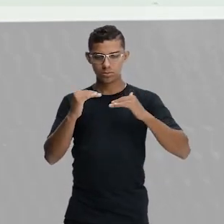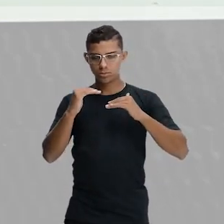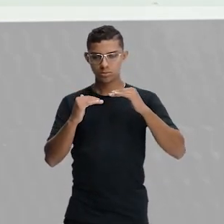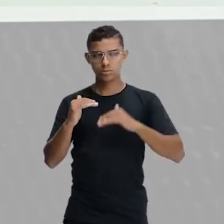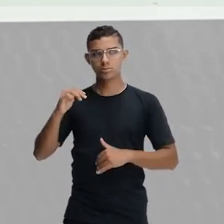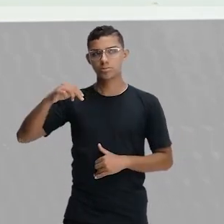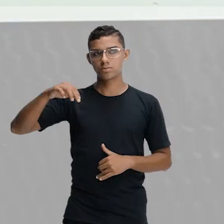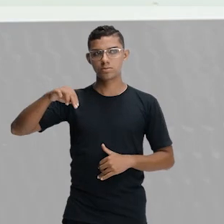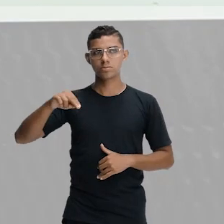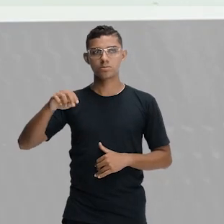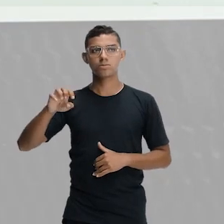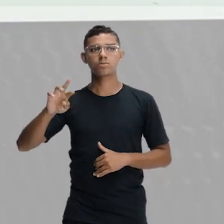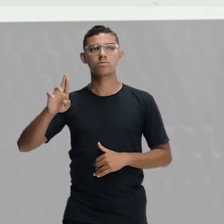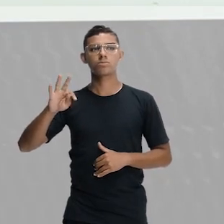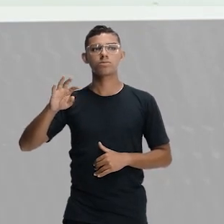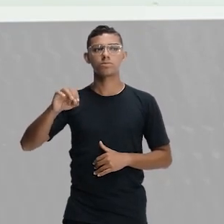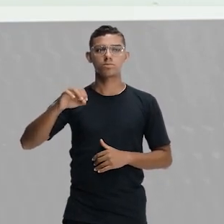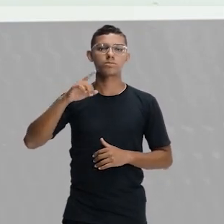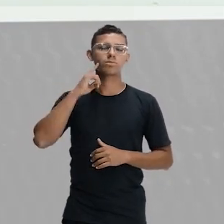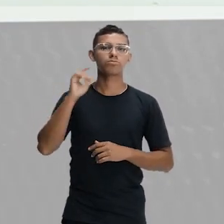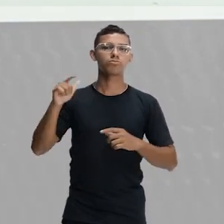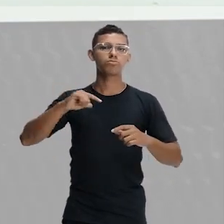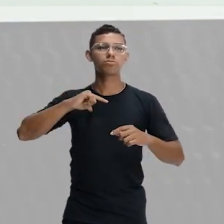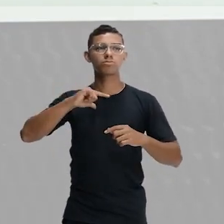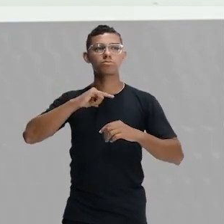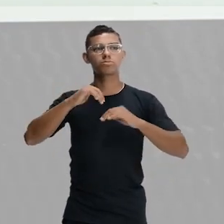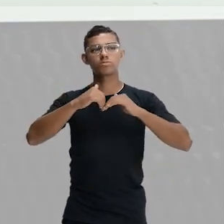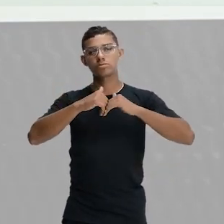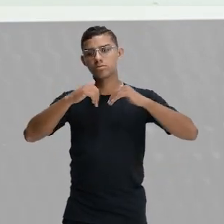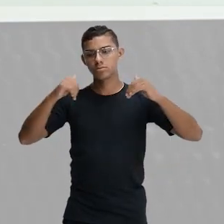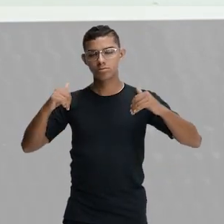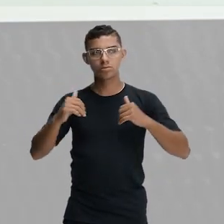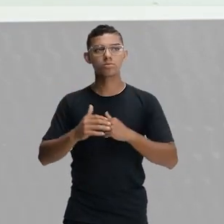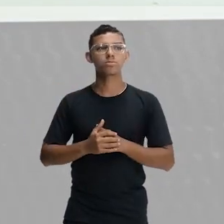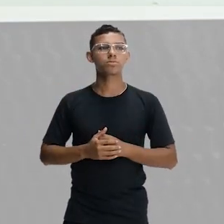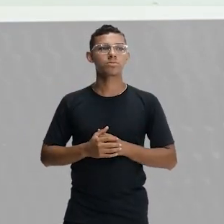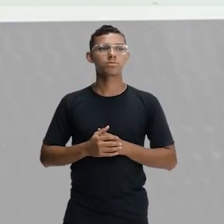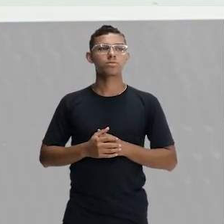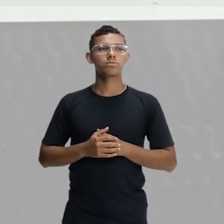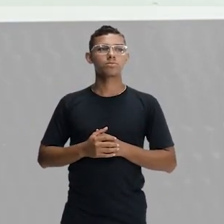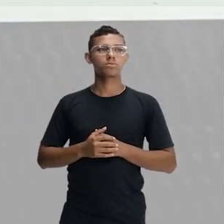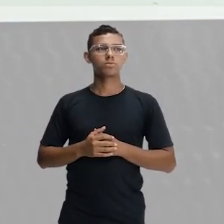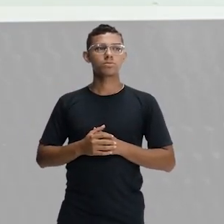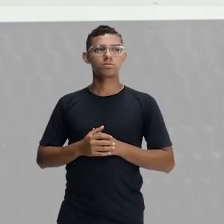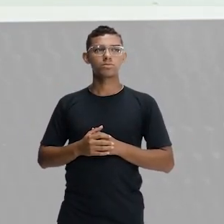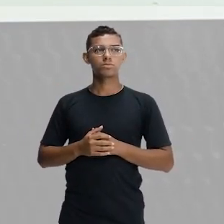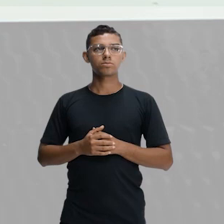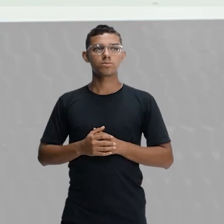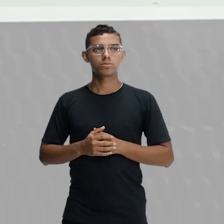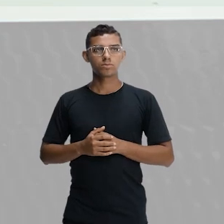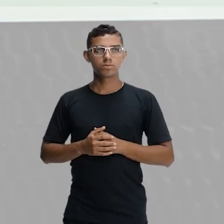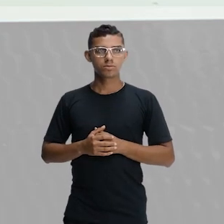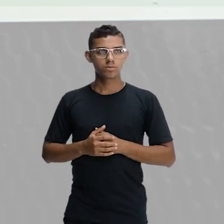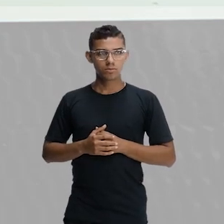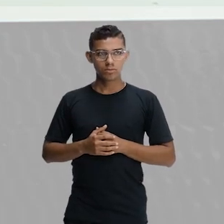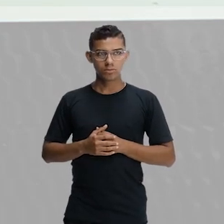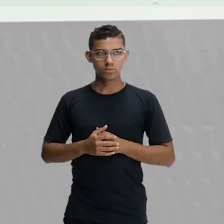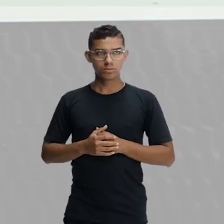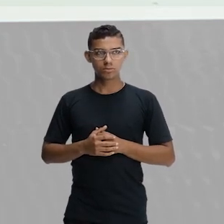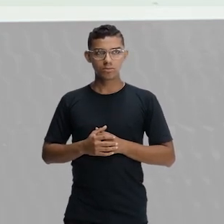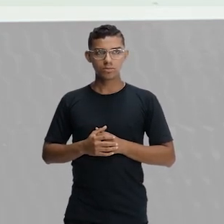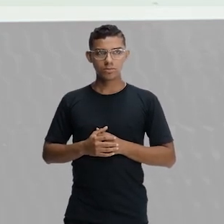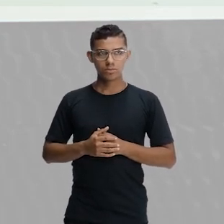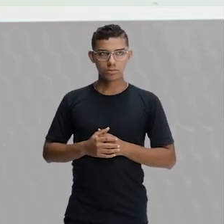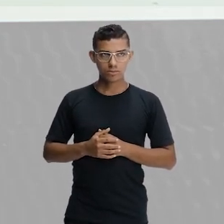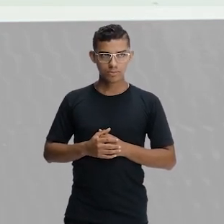O que vai acontecer? Vai haver uma separação dessas cargas elétricas. Ou seja, positivo,